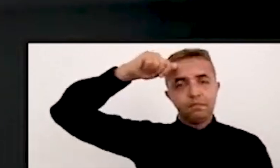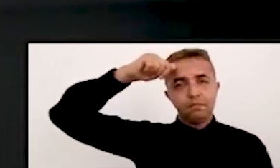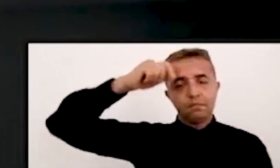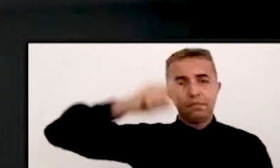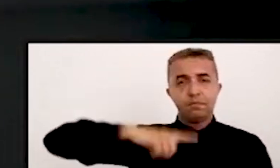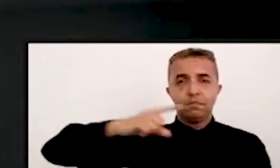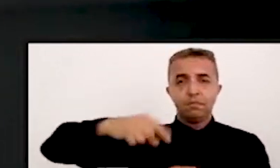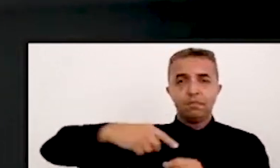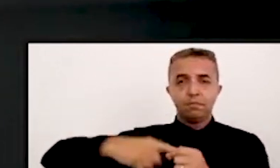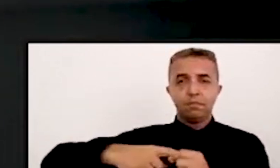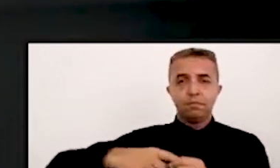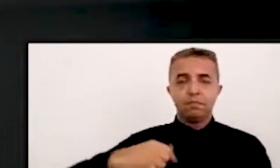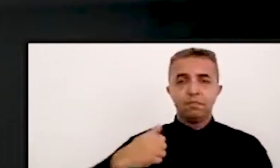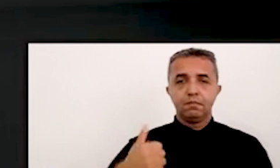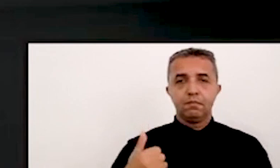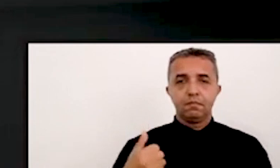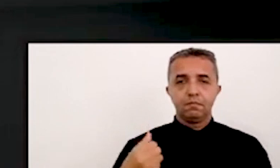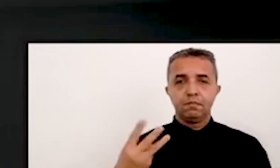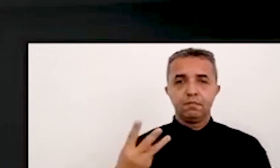quase